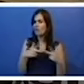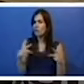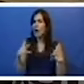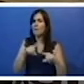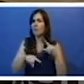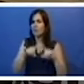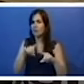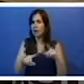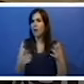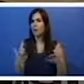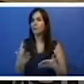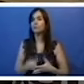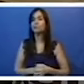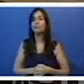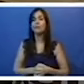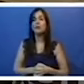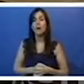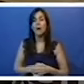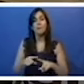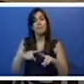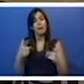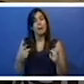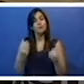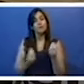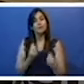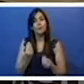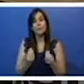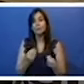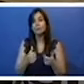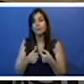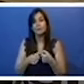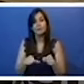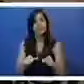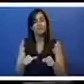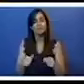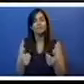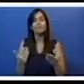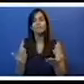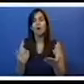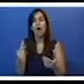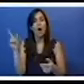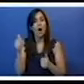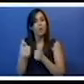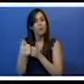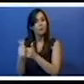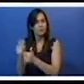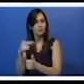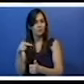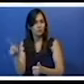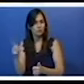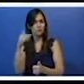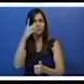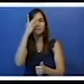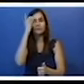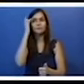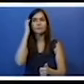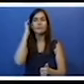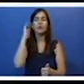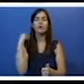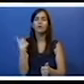materiais que você já conhece como não estamos acompanhe comigo nós vamos usar um